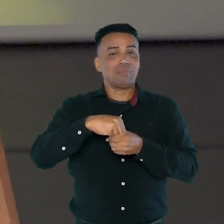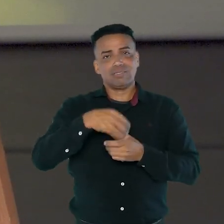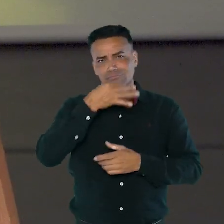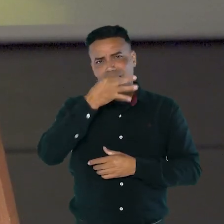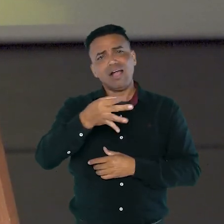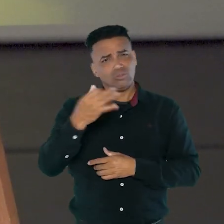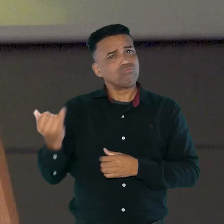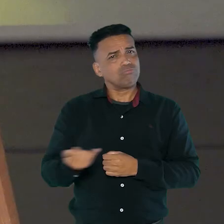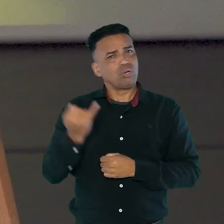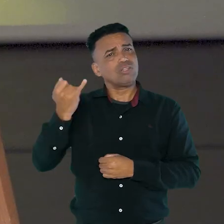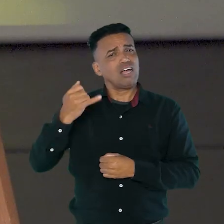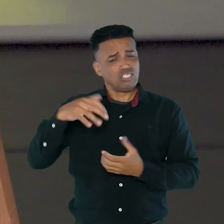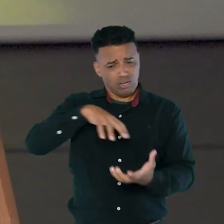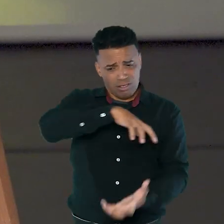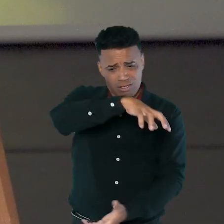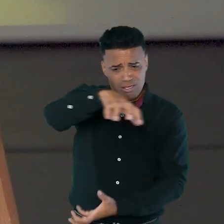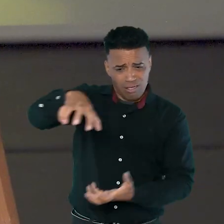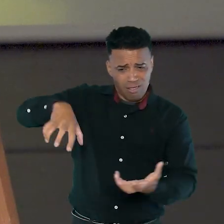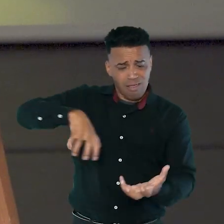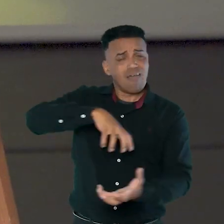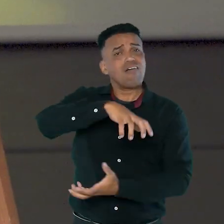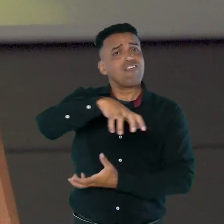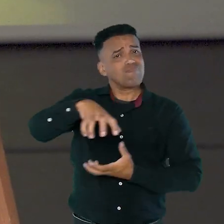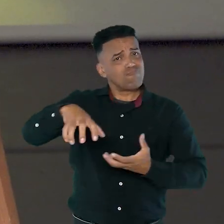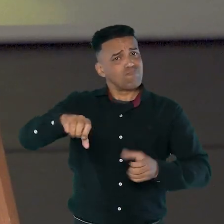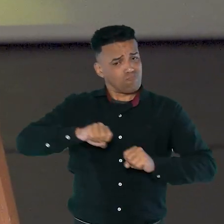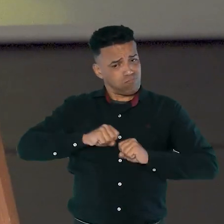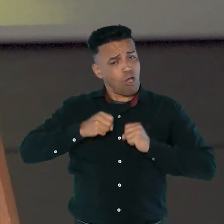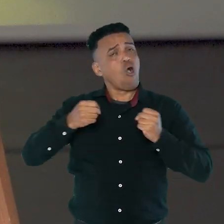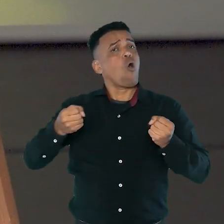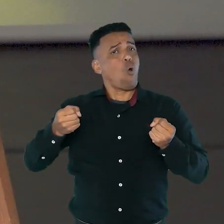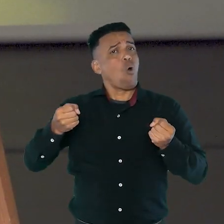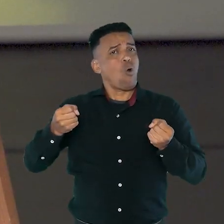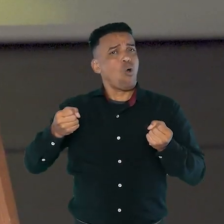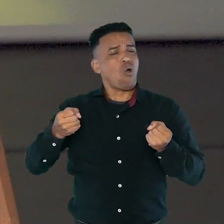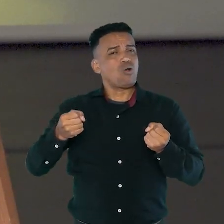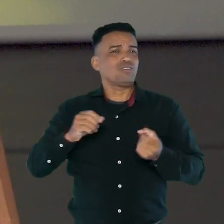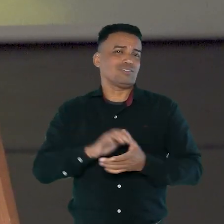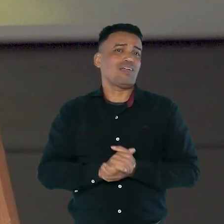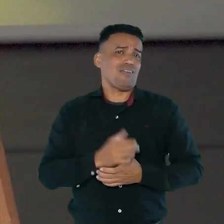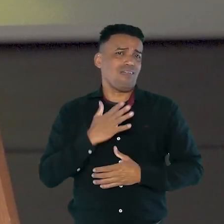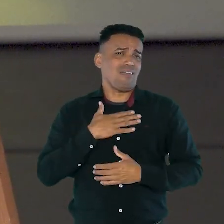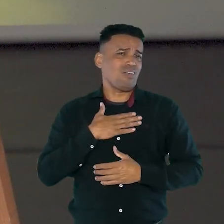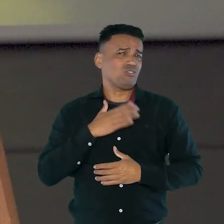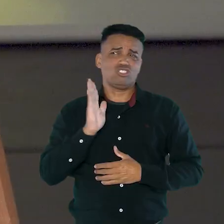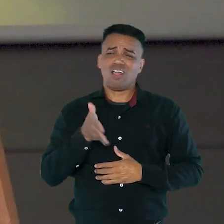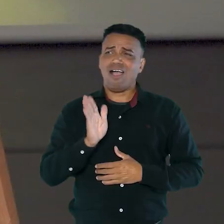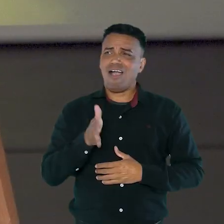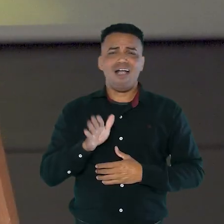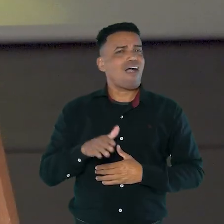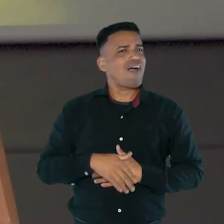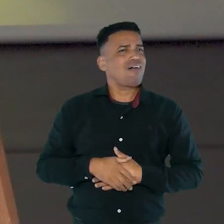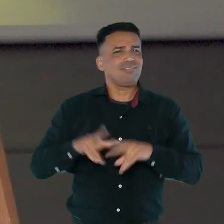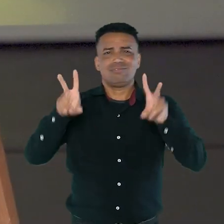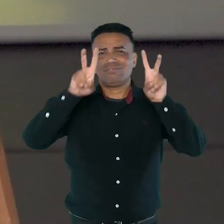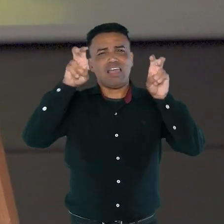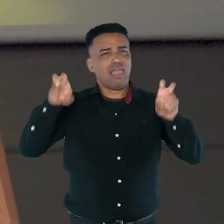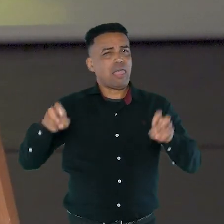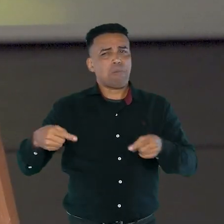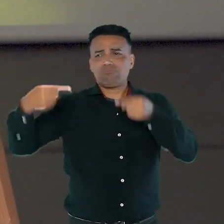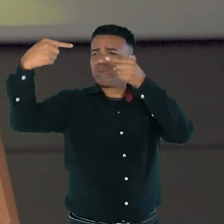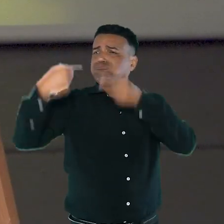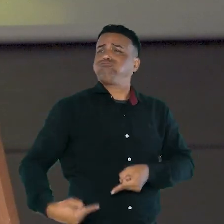Mas acho muito importante essa revolta. Inclusive, já fui muito polêmica em relação a